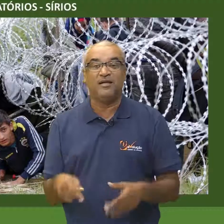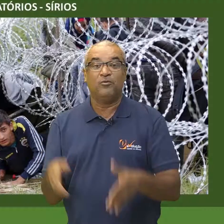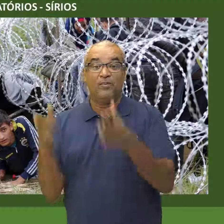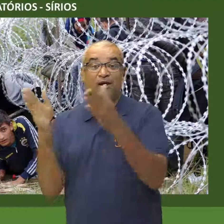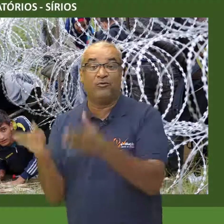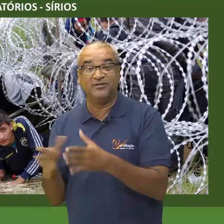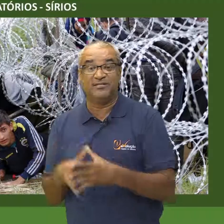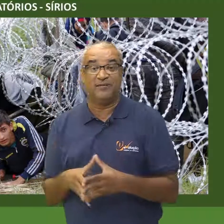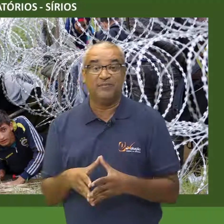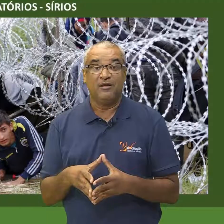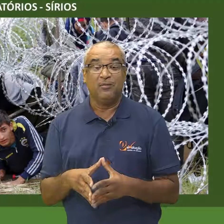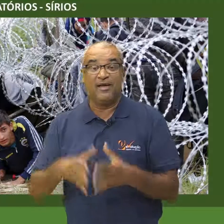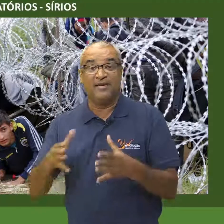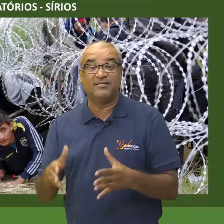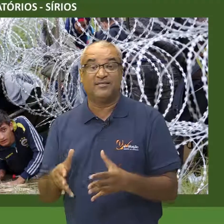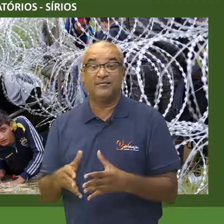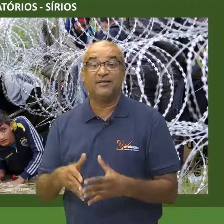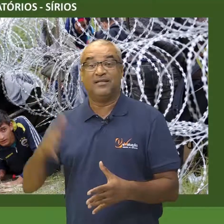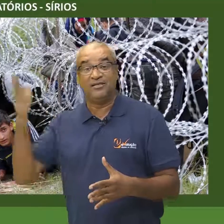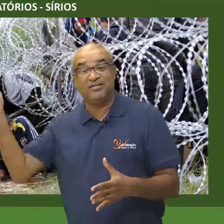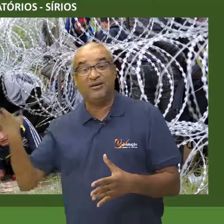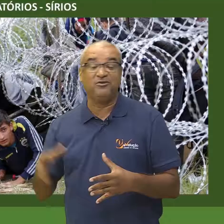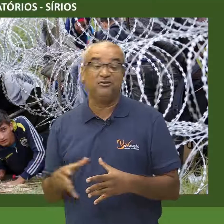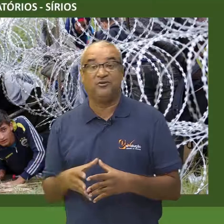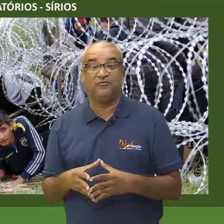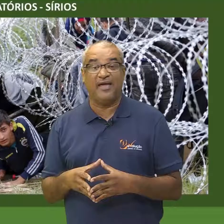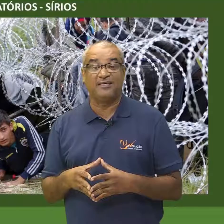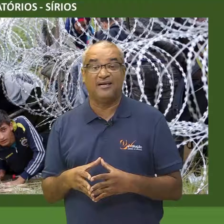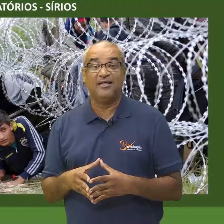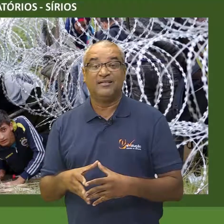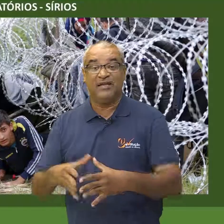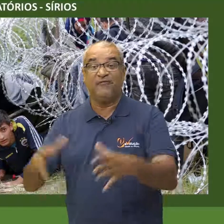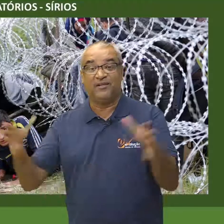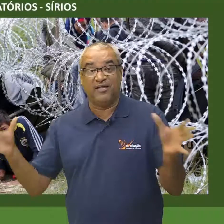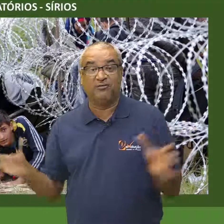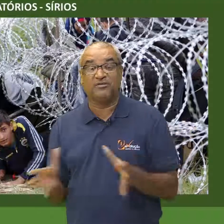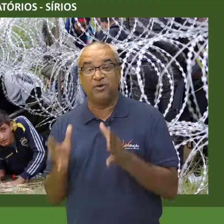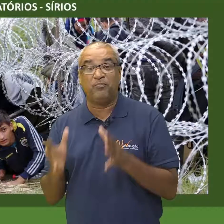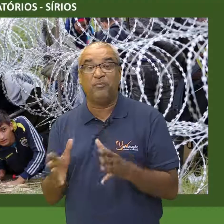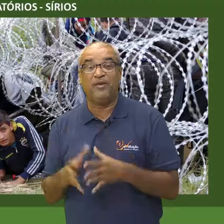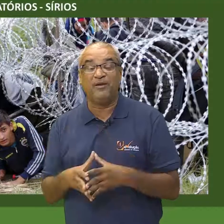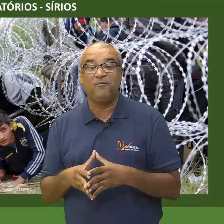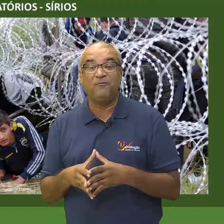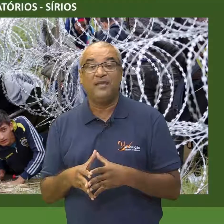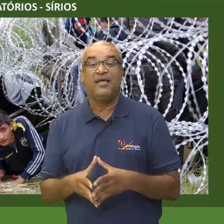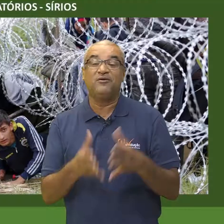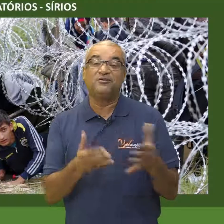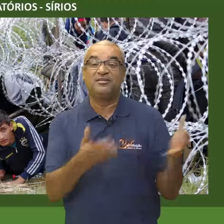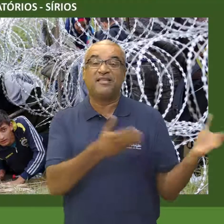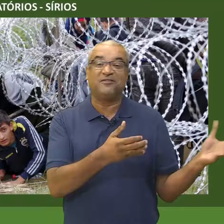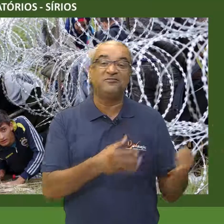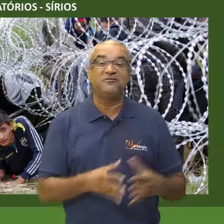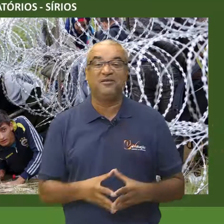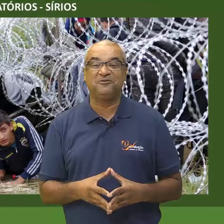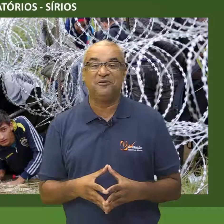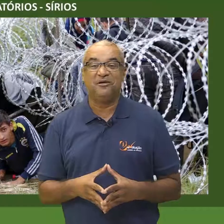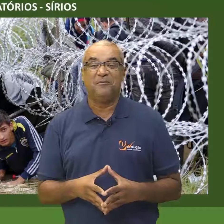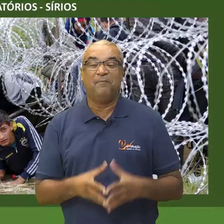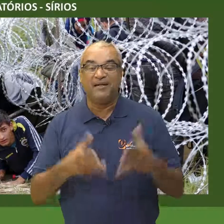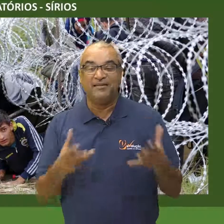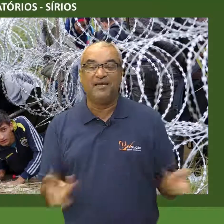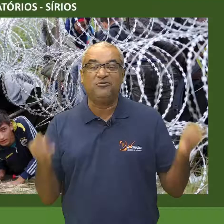pobres. Uma Rússia, uma herança da antiga União Soviética, defendendo o seu pupilo, e os Estados